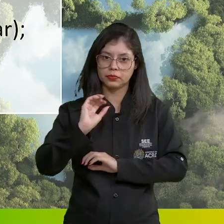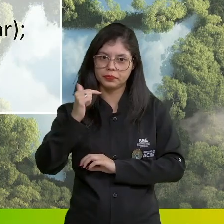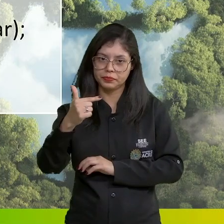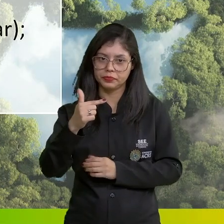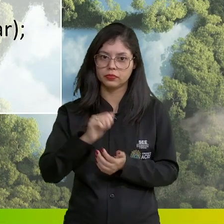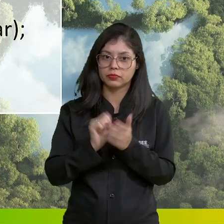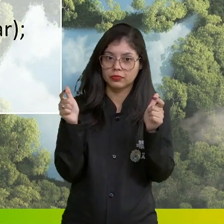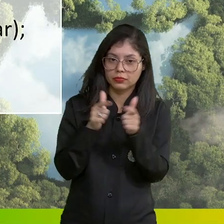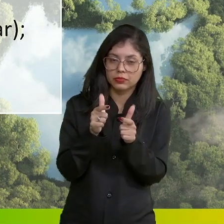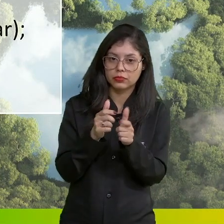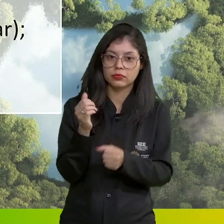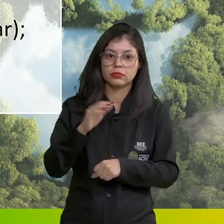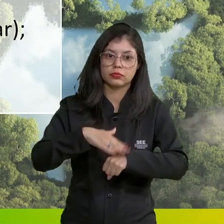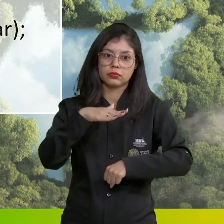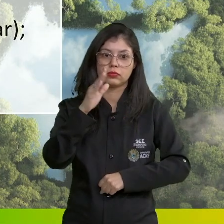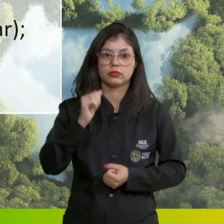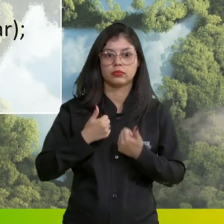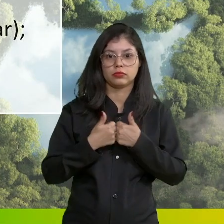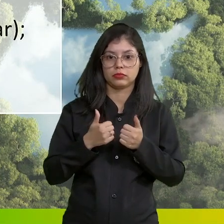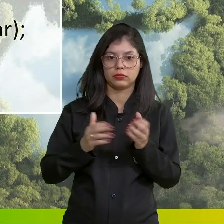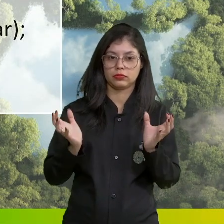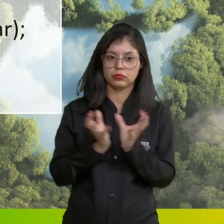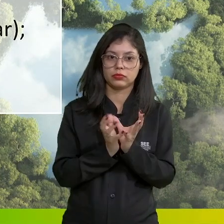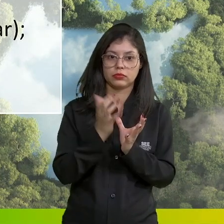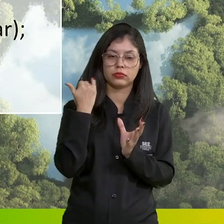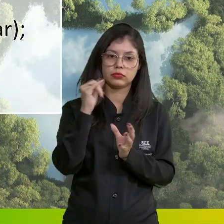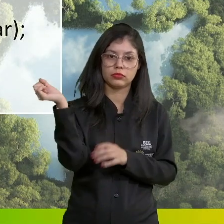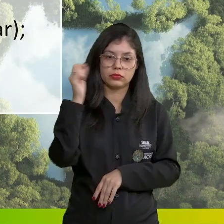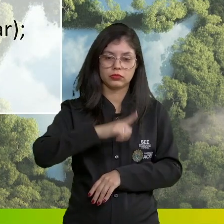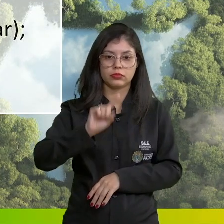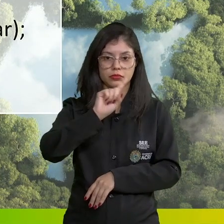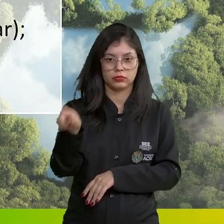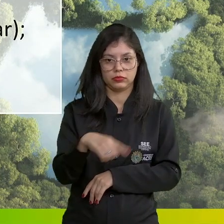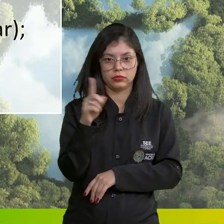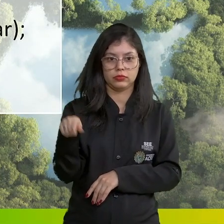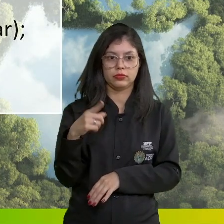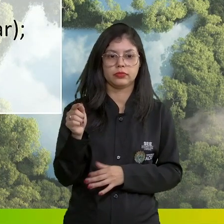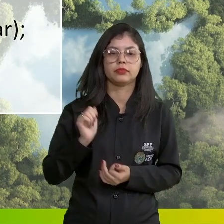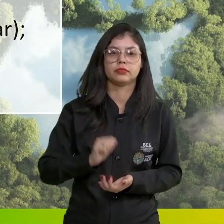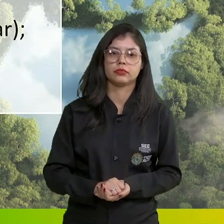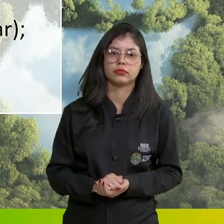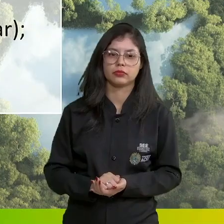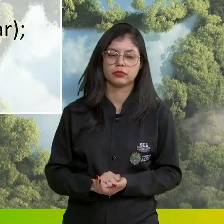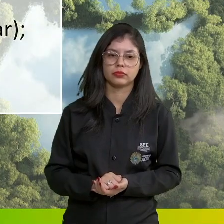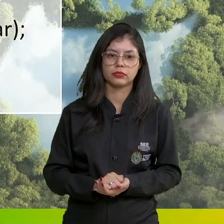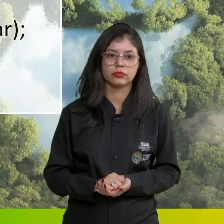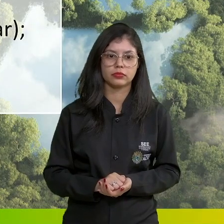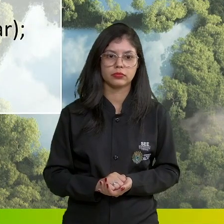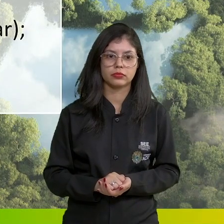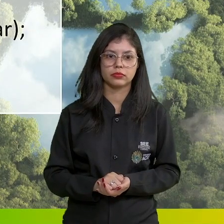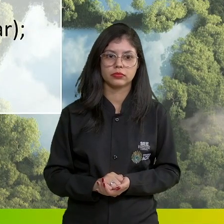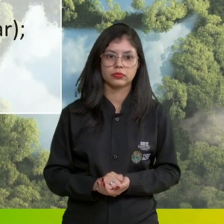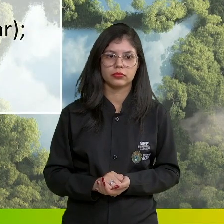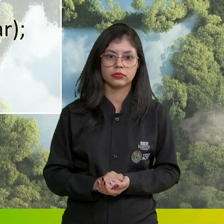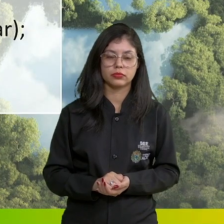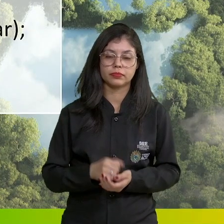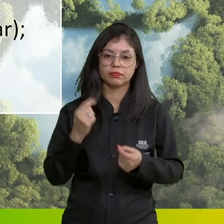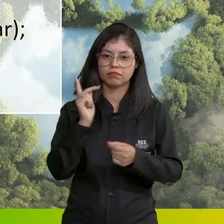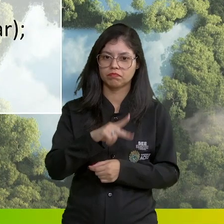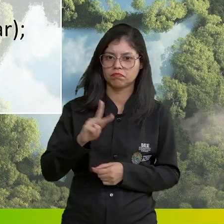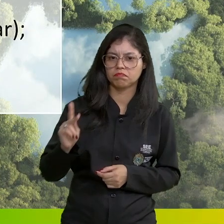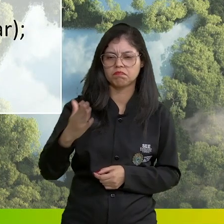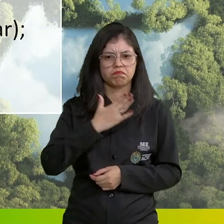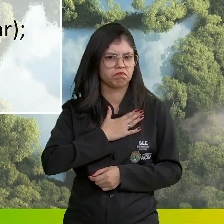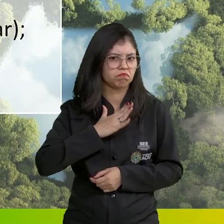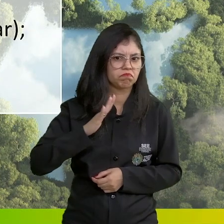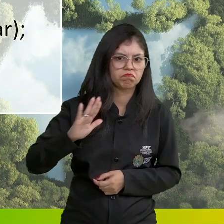ou seja, menos carro, mais transporte coletivo, energia solar, eólica e etc. Tá? Ah, professora, mas eu não